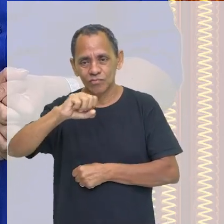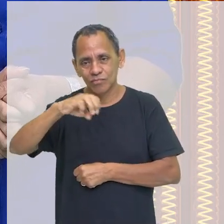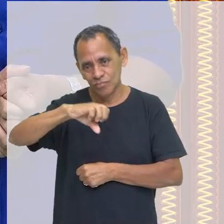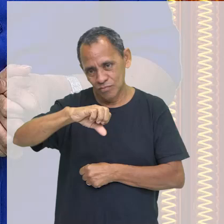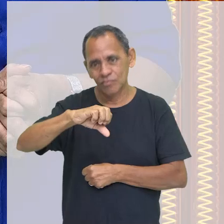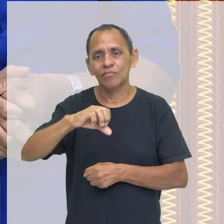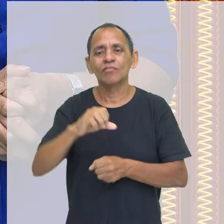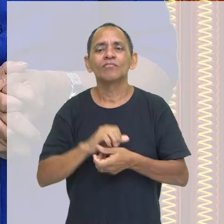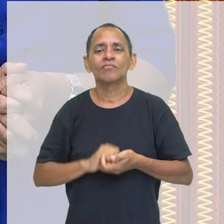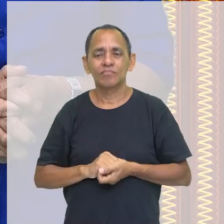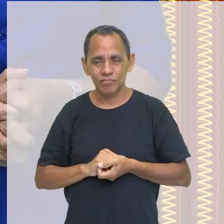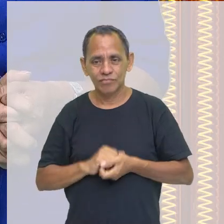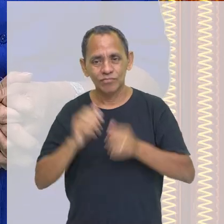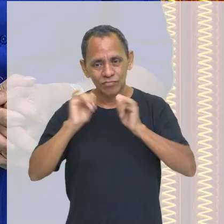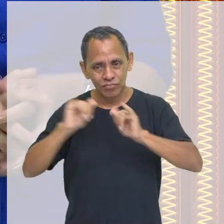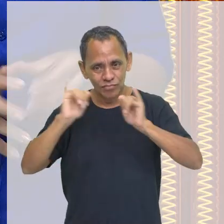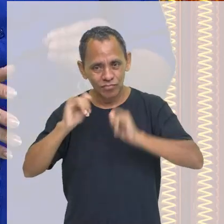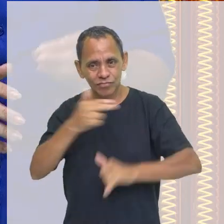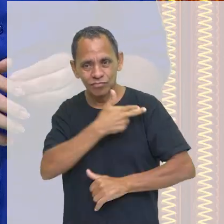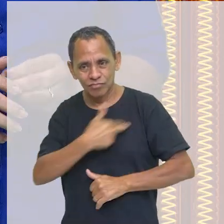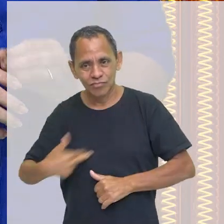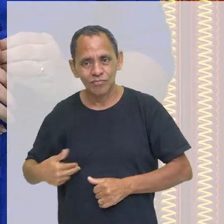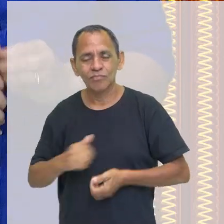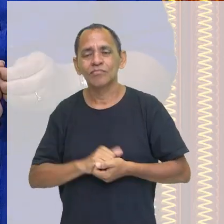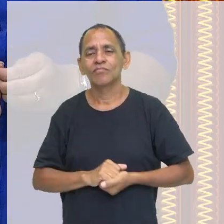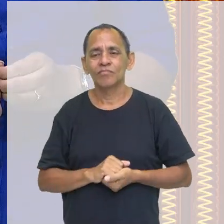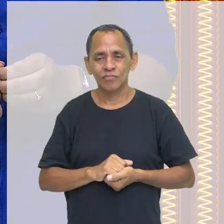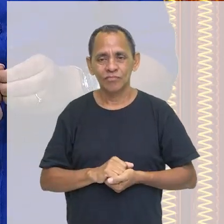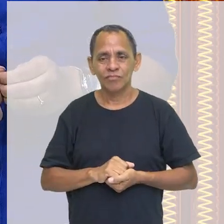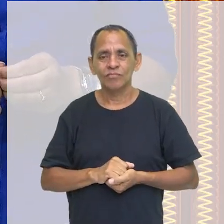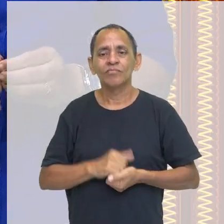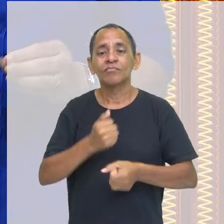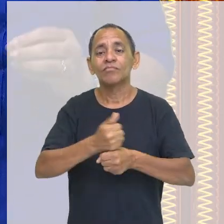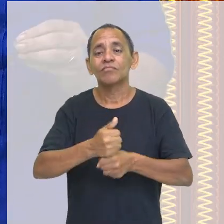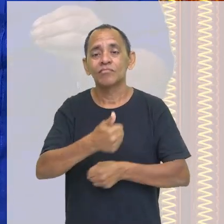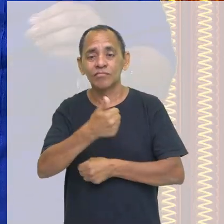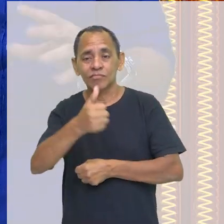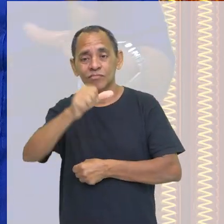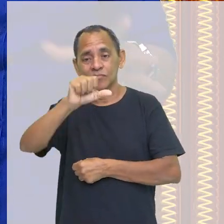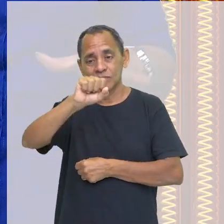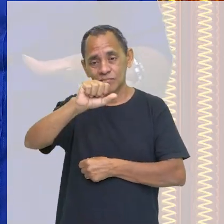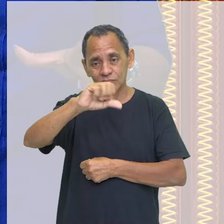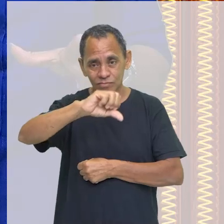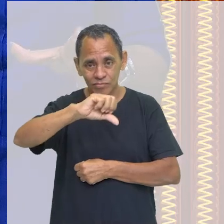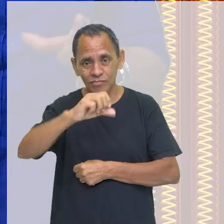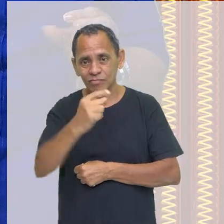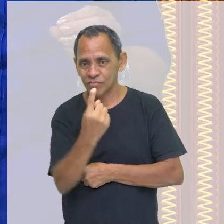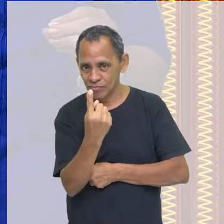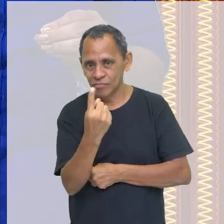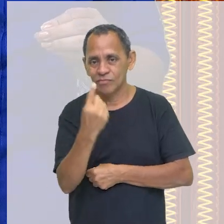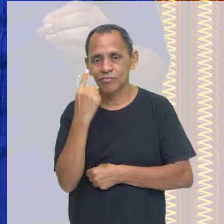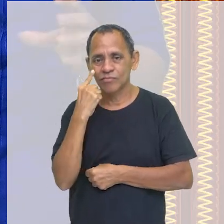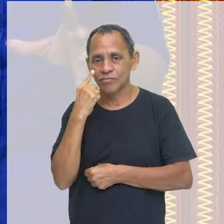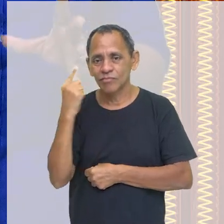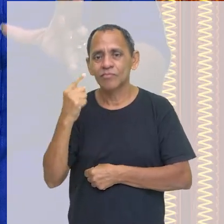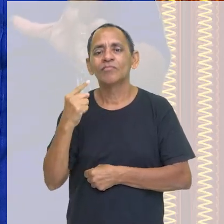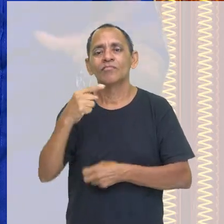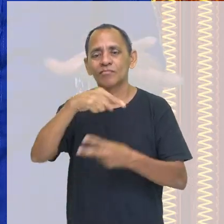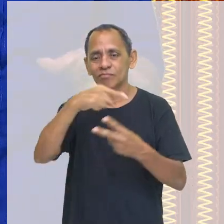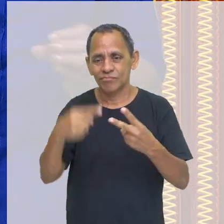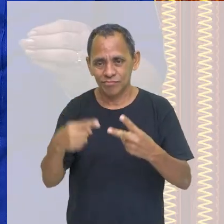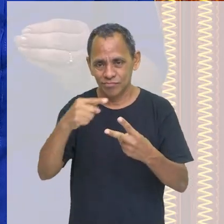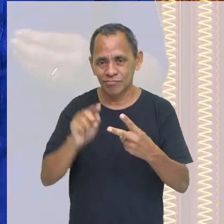e a promulgação da Constituição de 1891. Observem aqui nessa imagem que nós temos